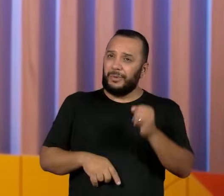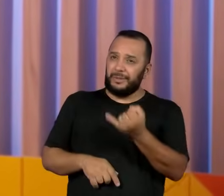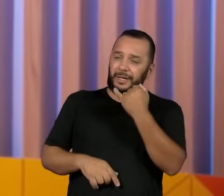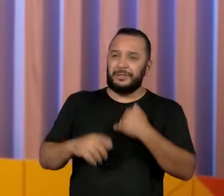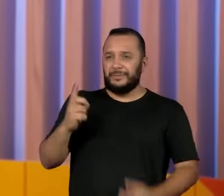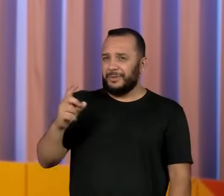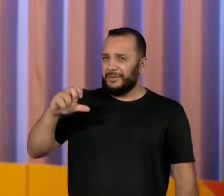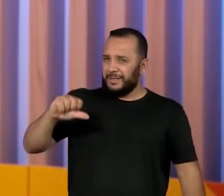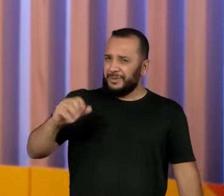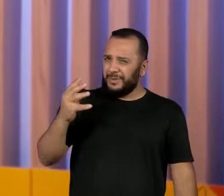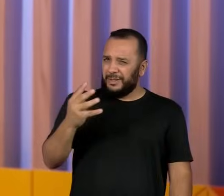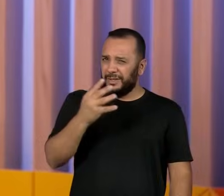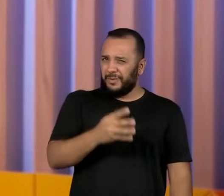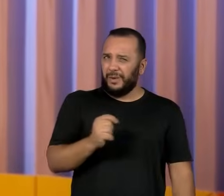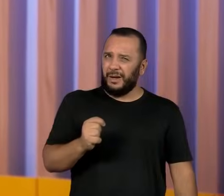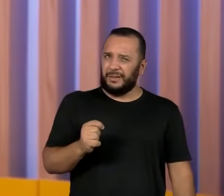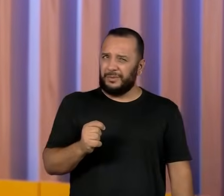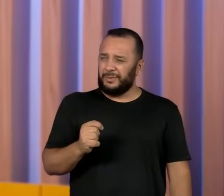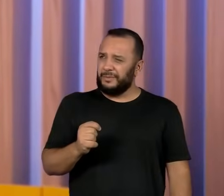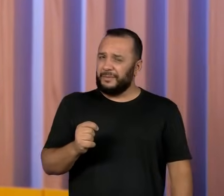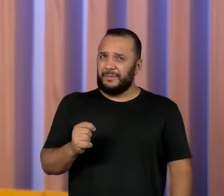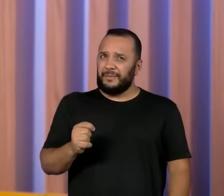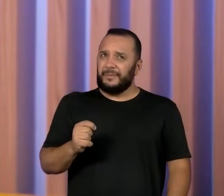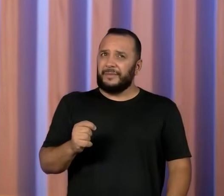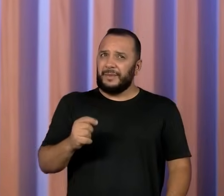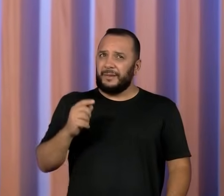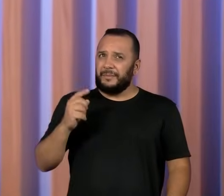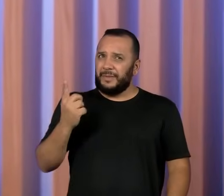1944, mais precisamente no março de